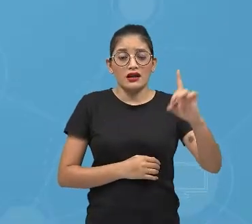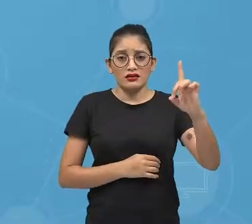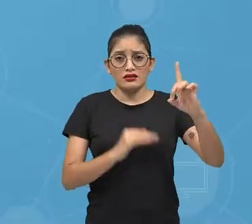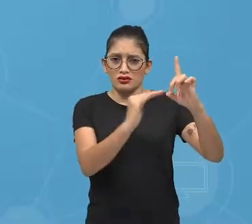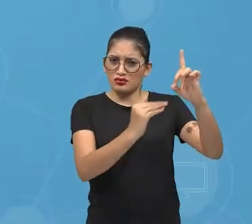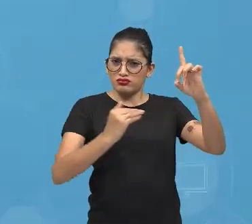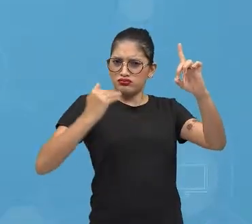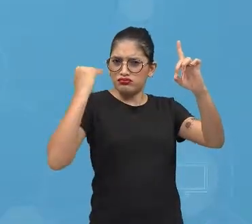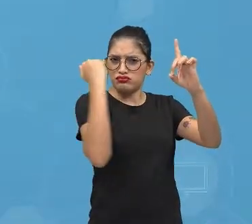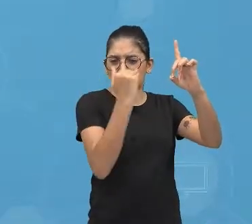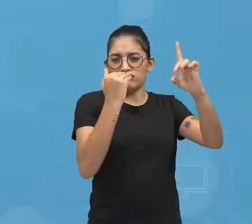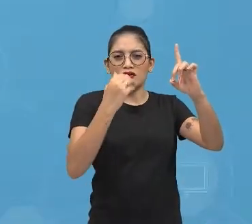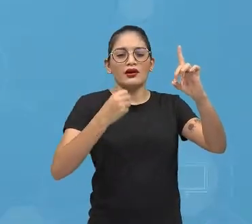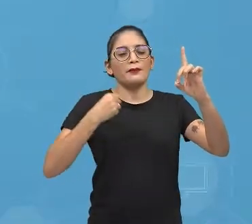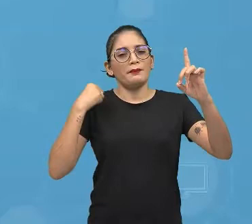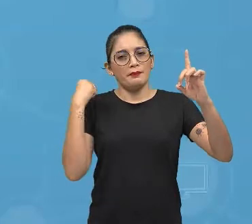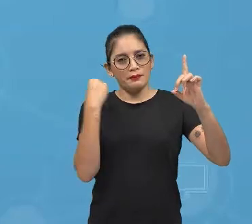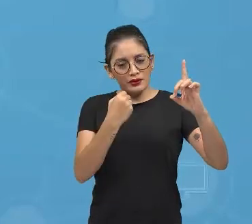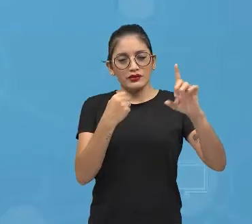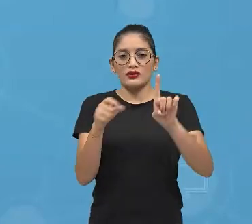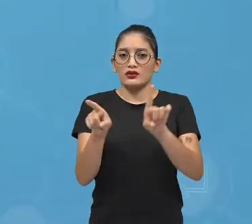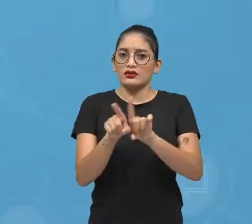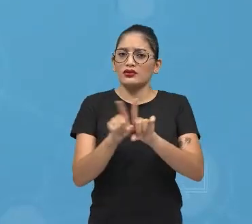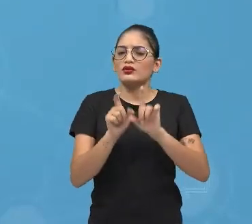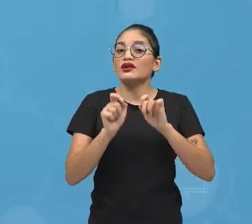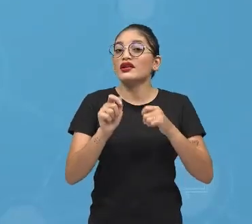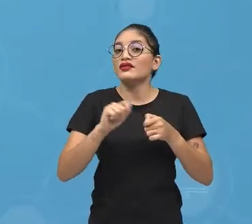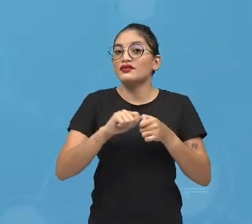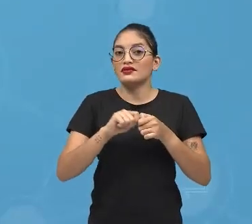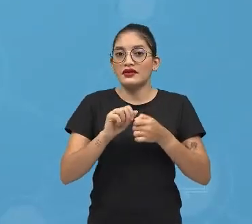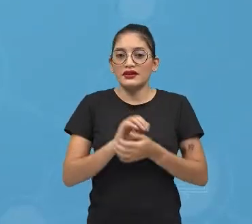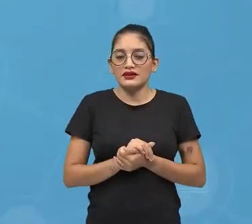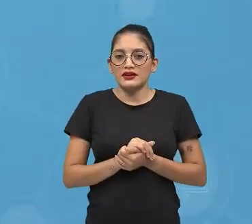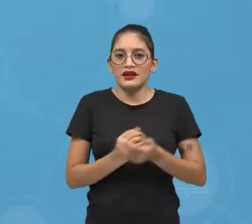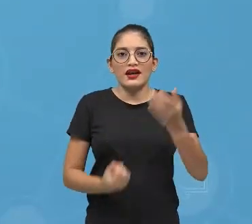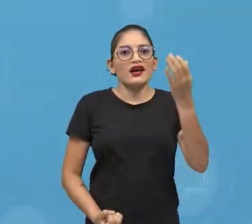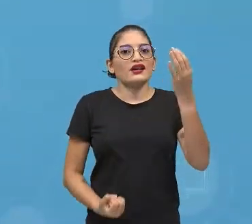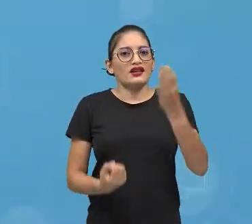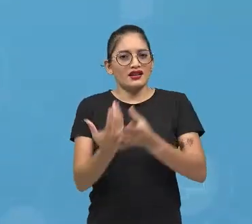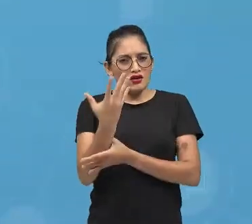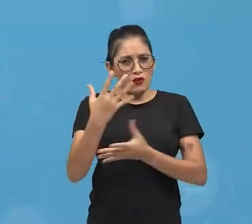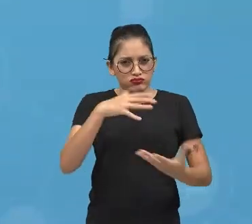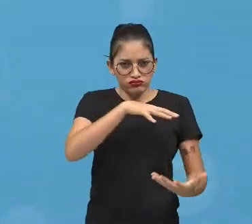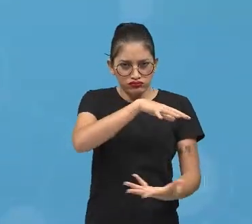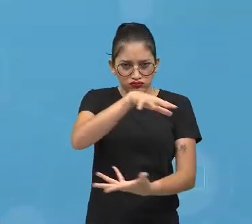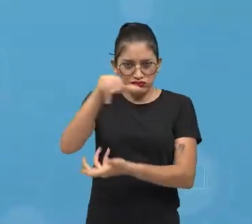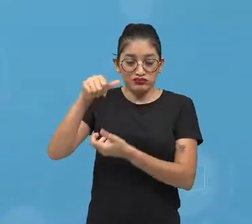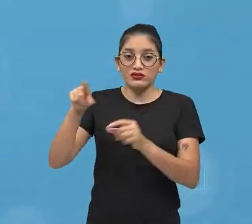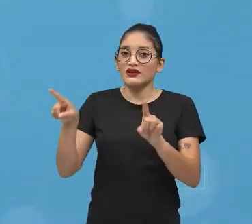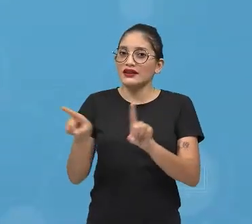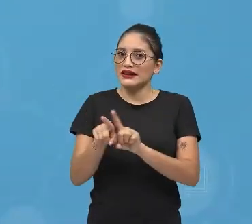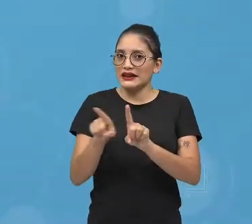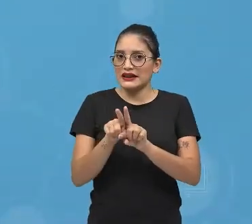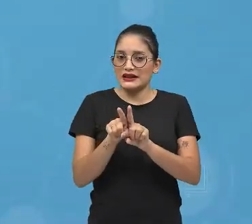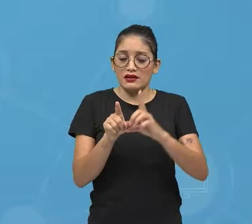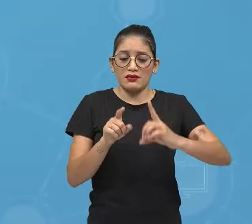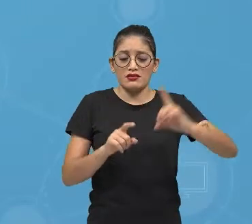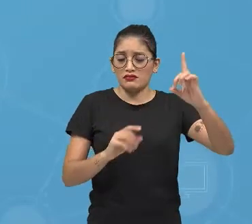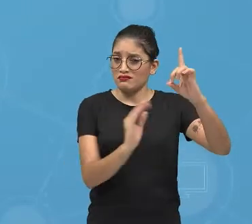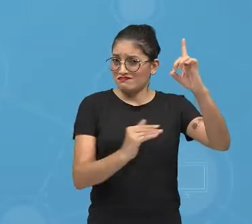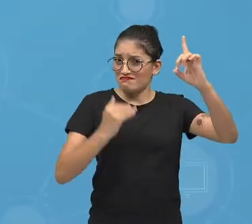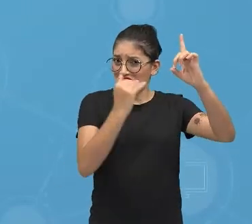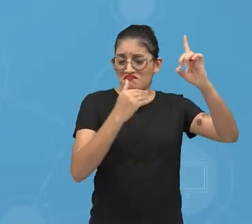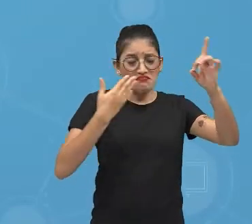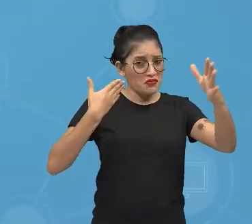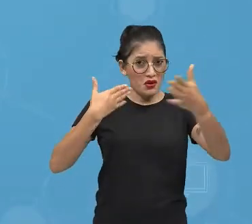Supremo, Todo-Poderoso, que faz o quê? Que criou tudo e está acima de tudo.